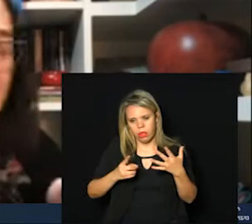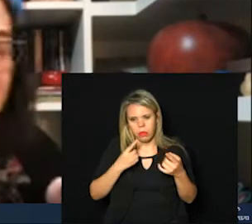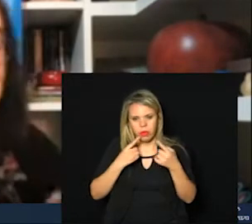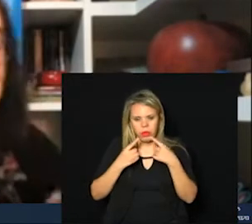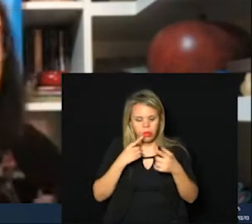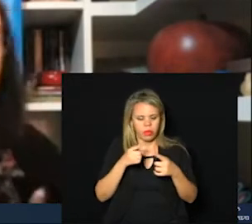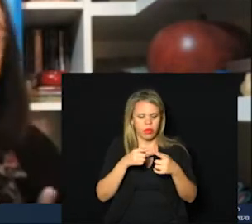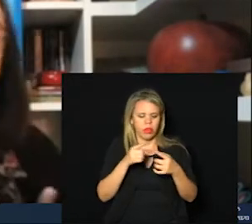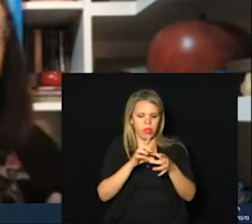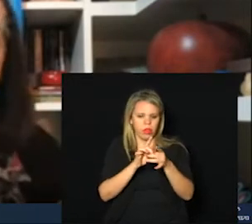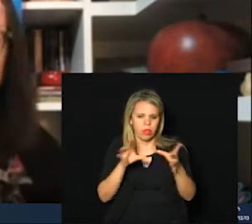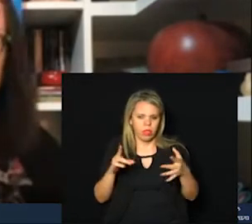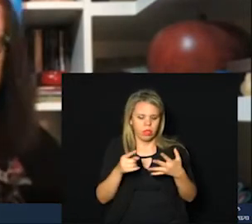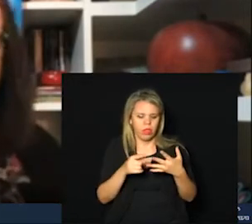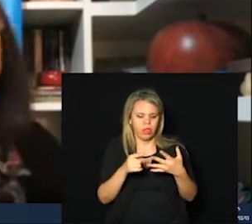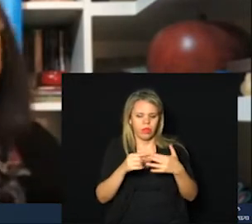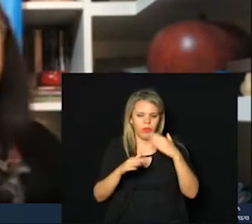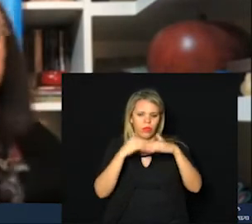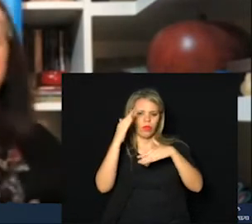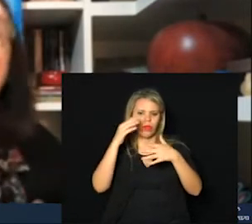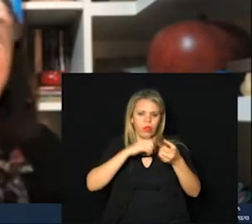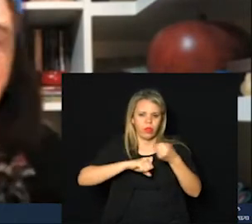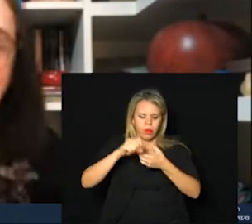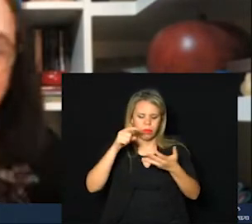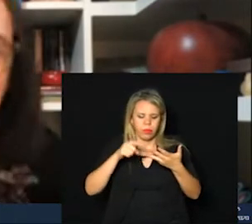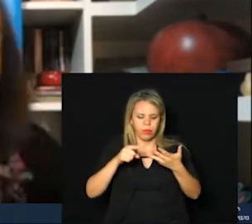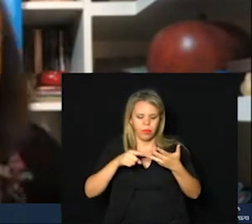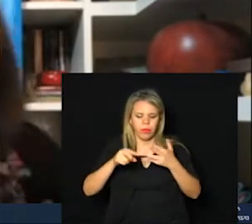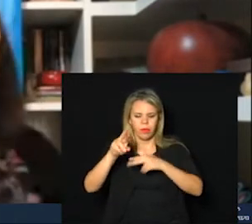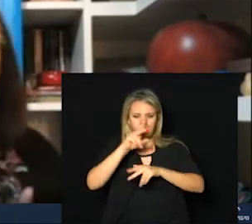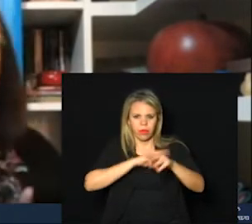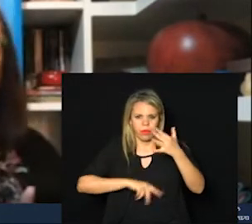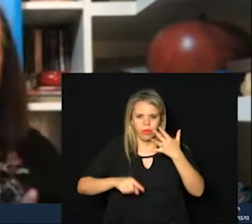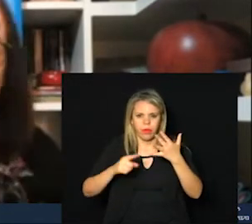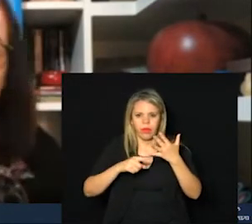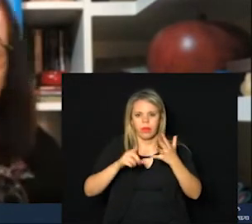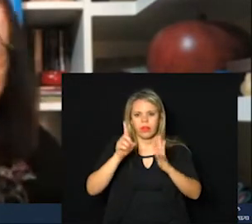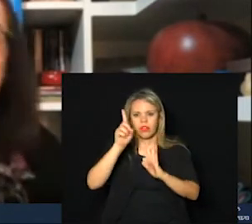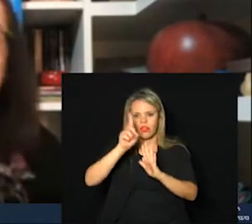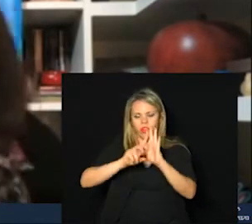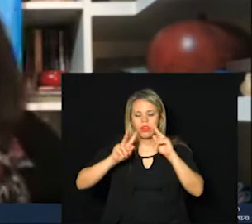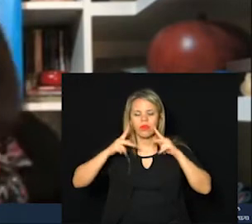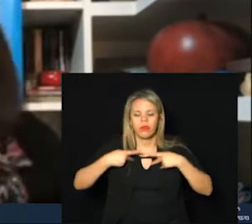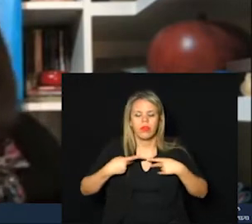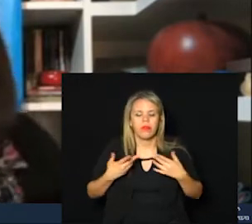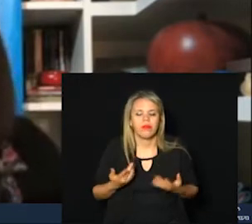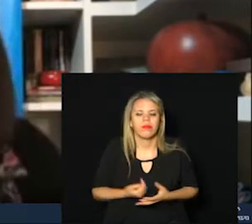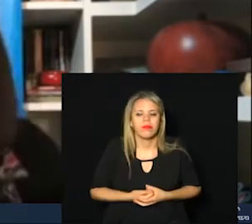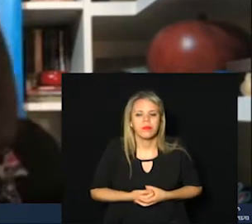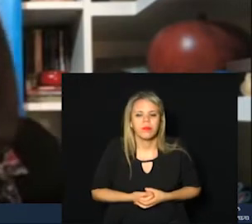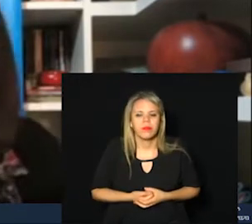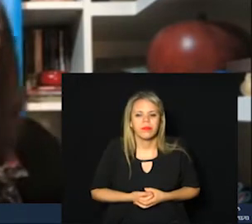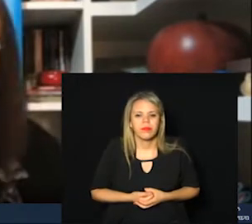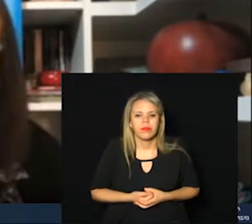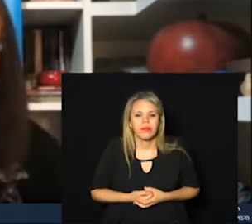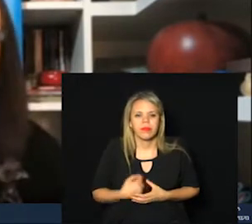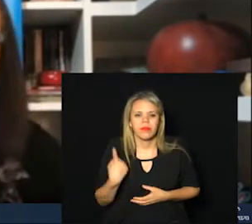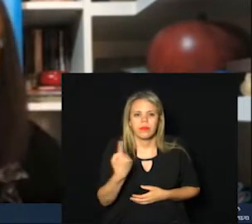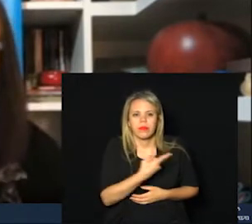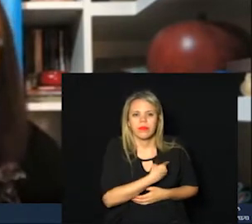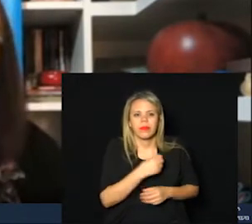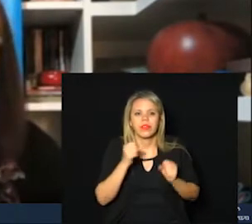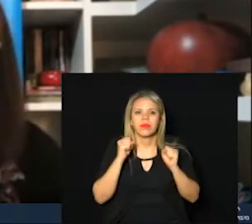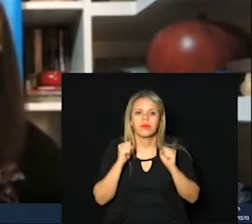democracia, o desenvolvimento sustentável, a diversidade, os direitos humanos, para que nós